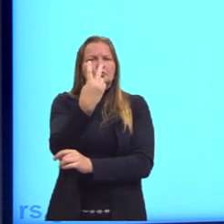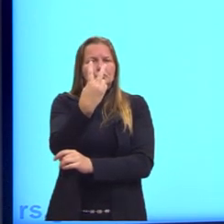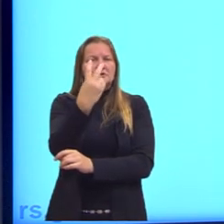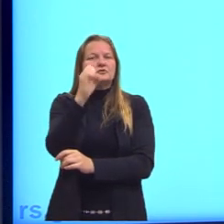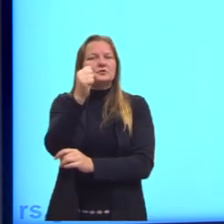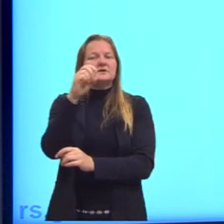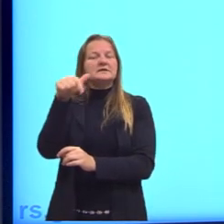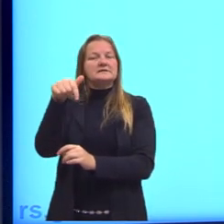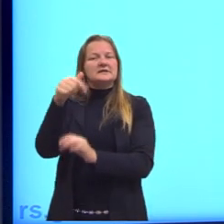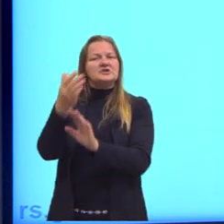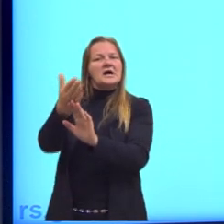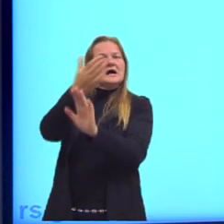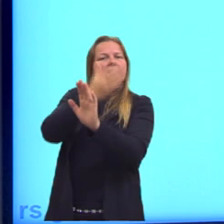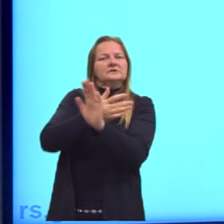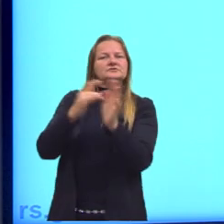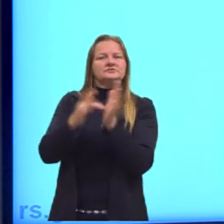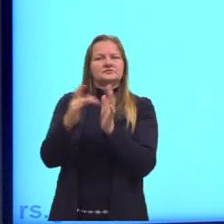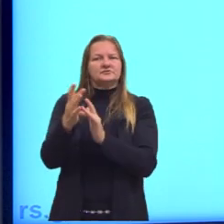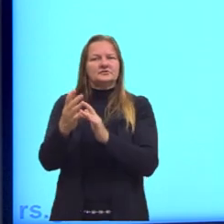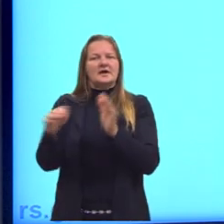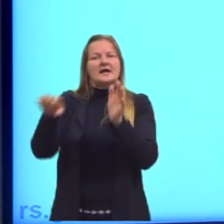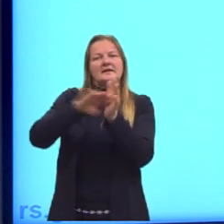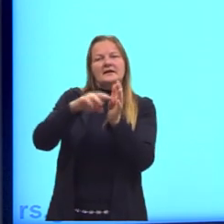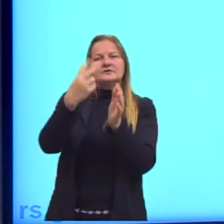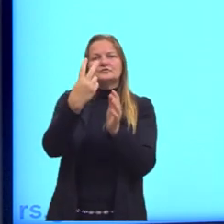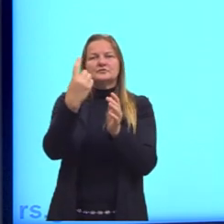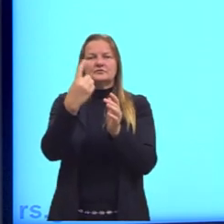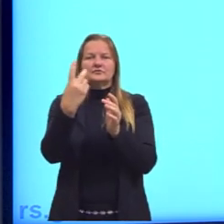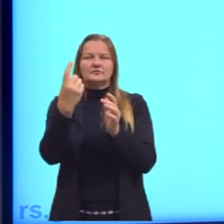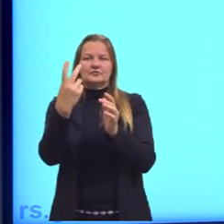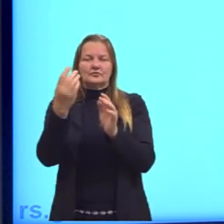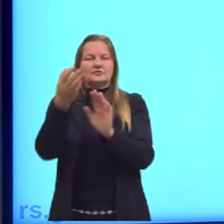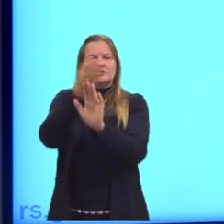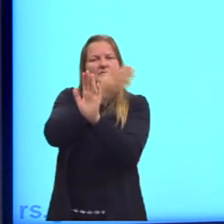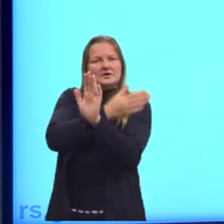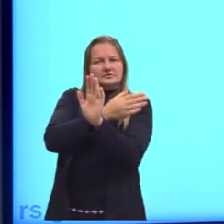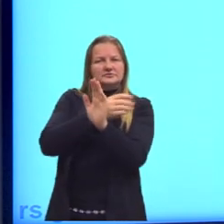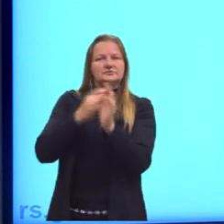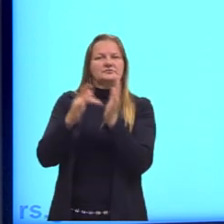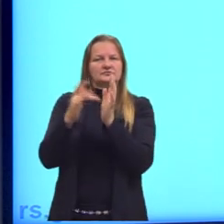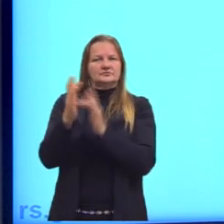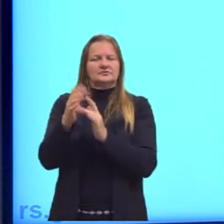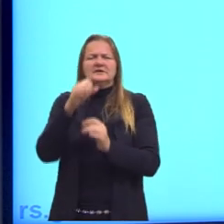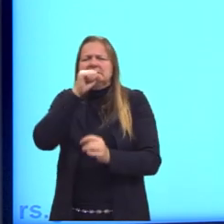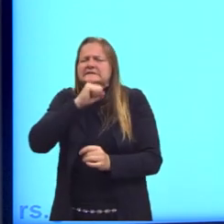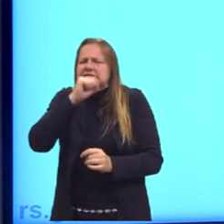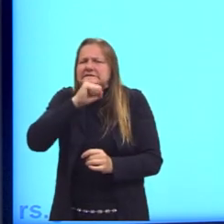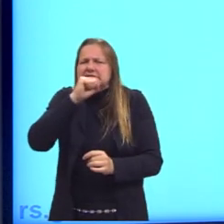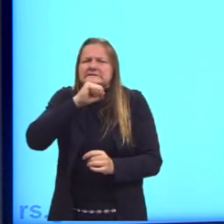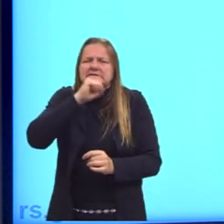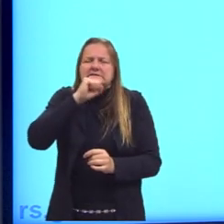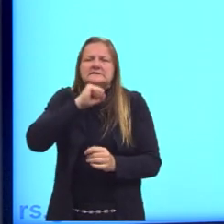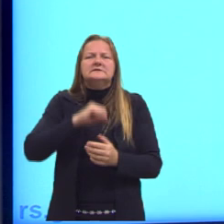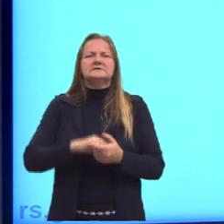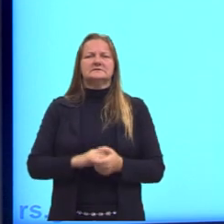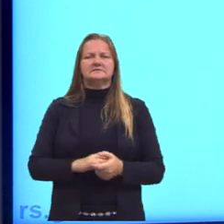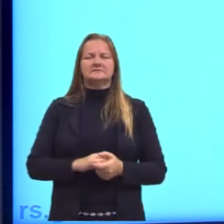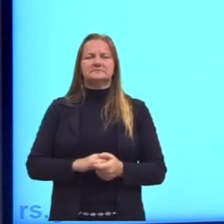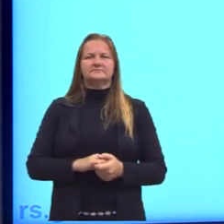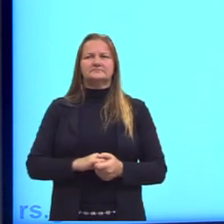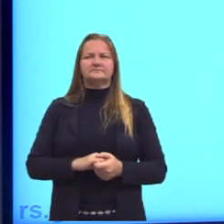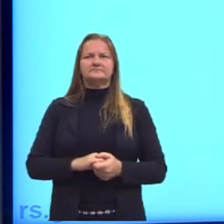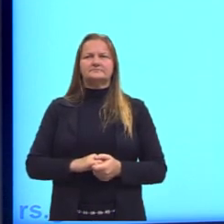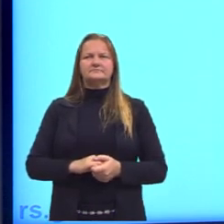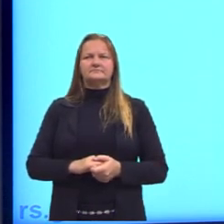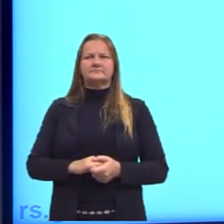287 antes de Cristo né até 212 antes de Cristo é bem mais antigo né que o Pascal que a gente viu